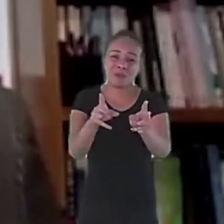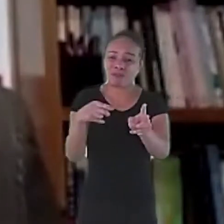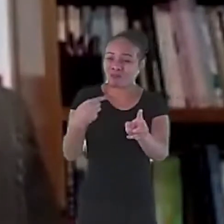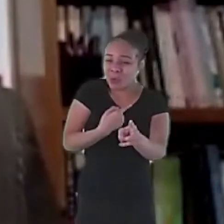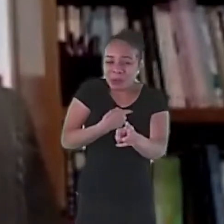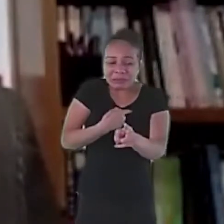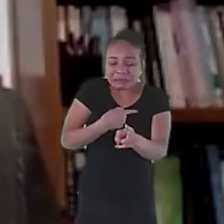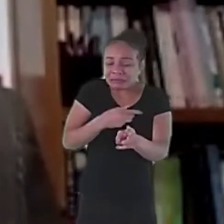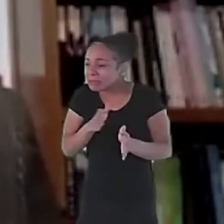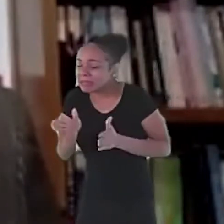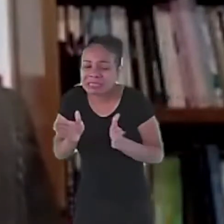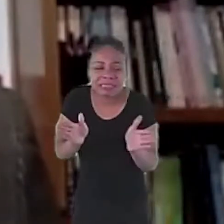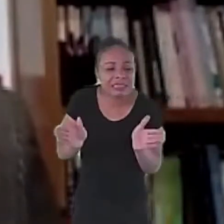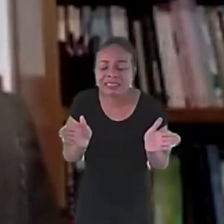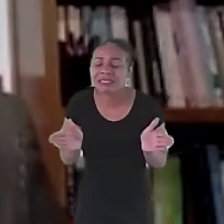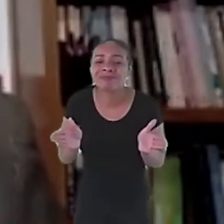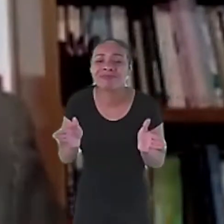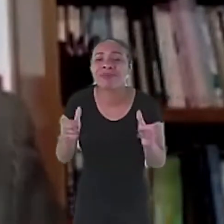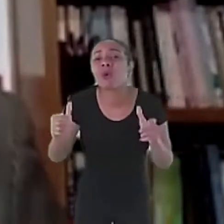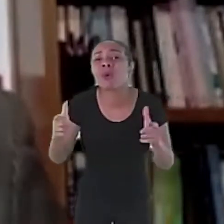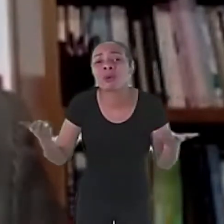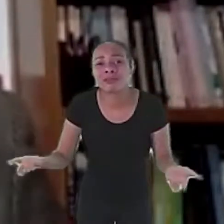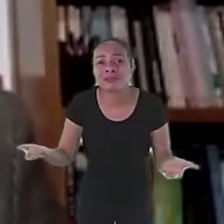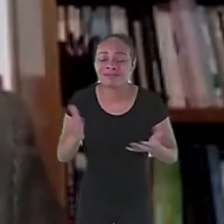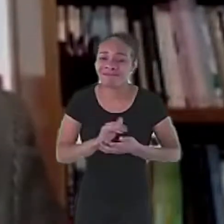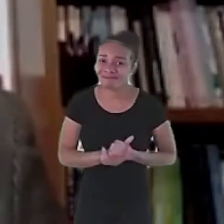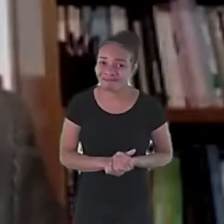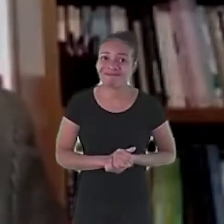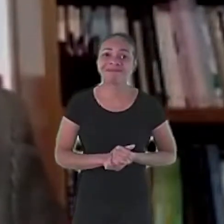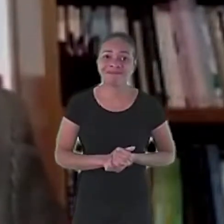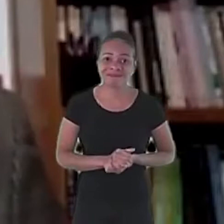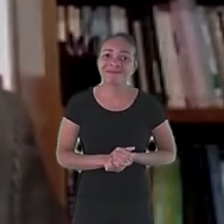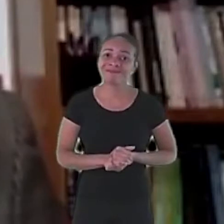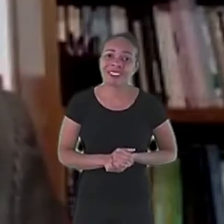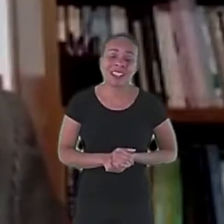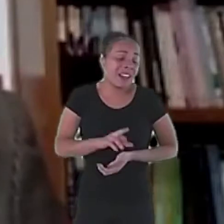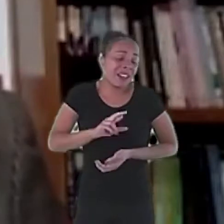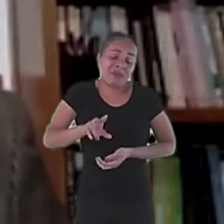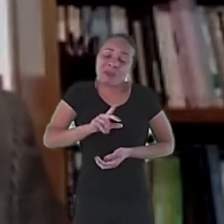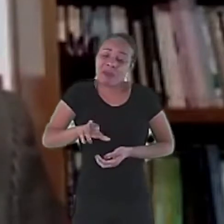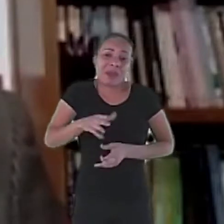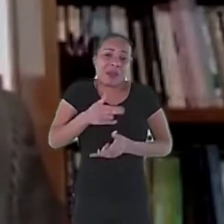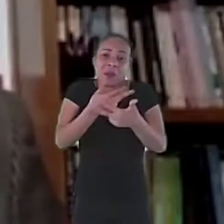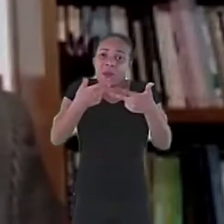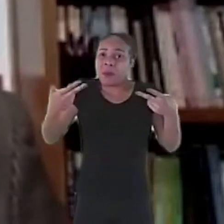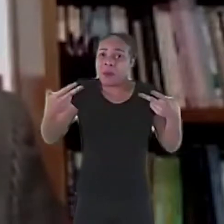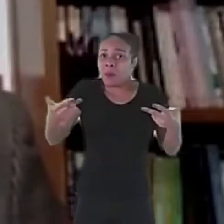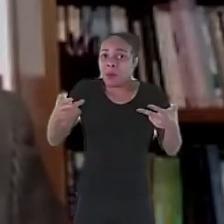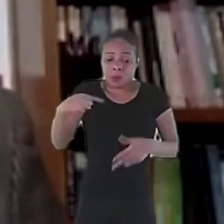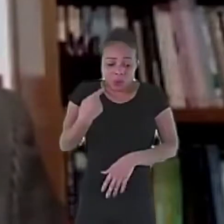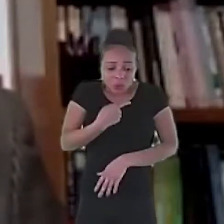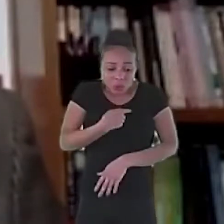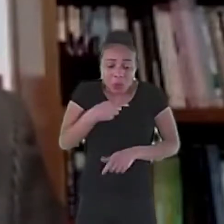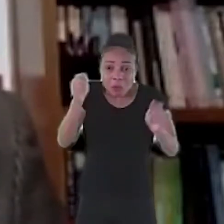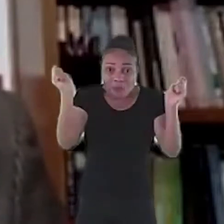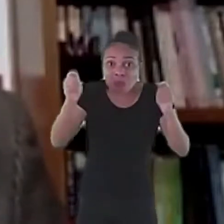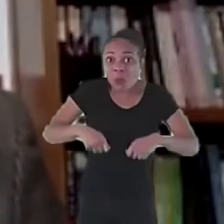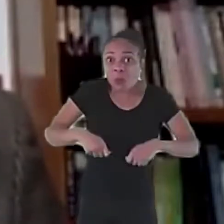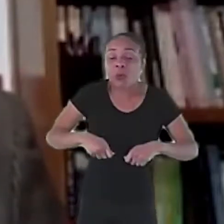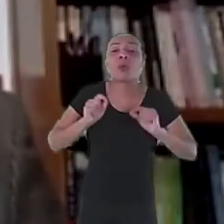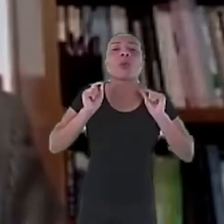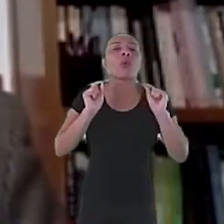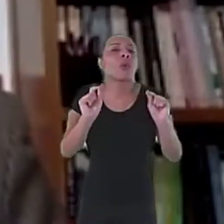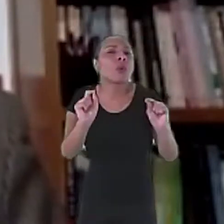saída. Não é algo que se deva esperar, que se